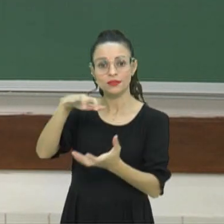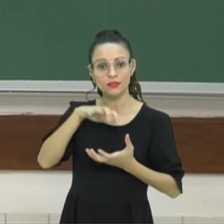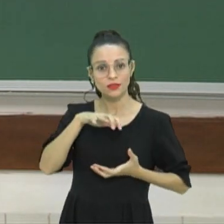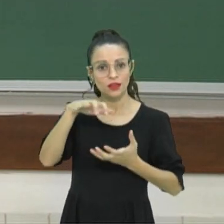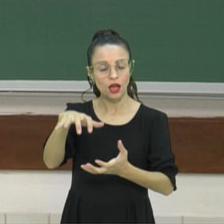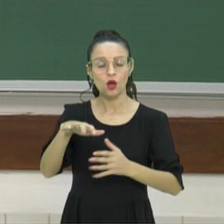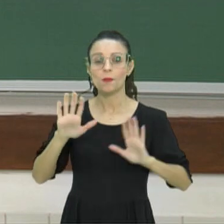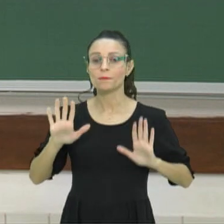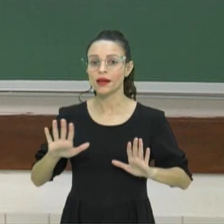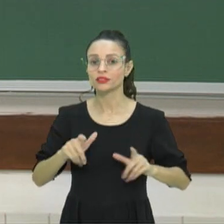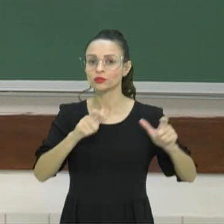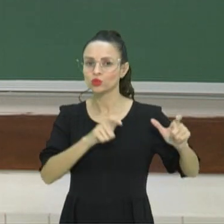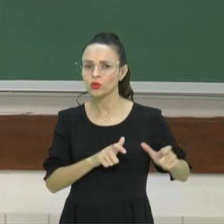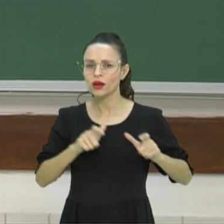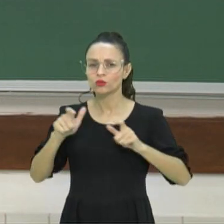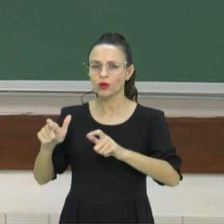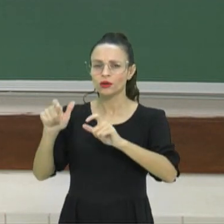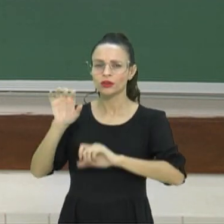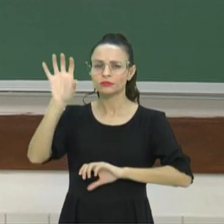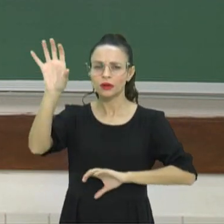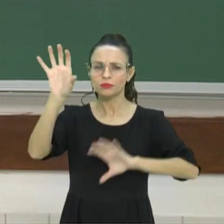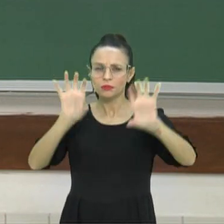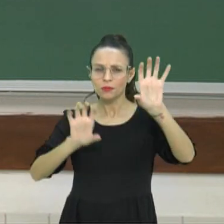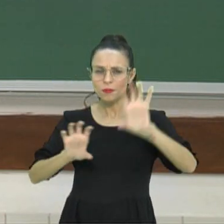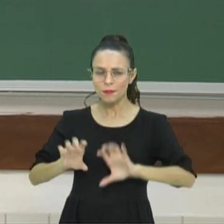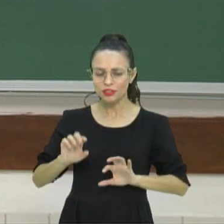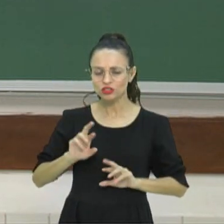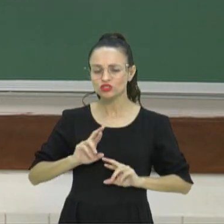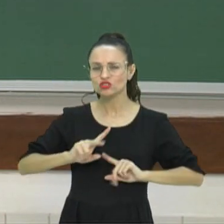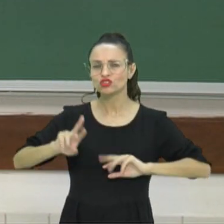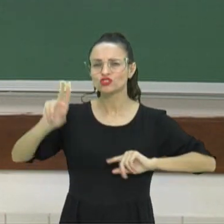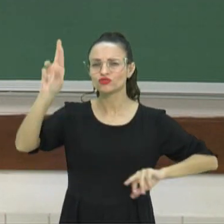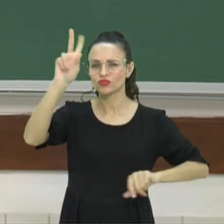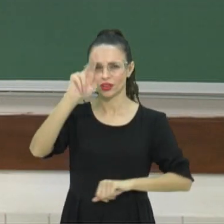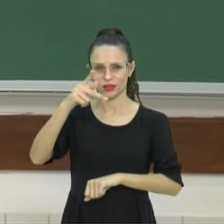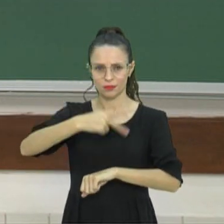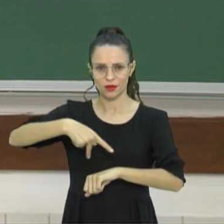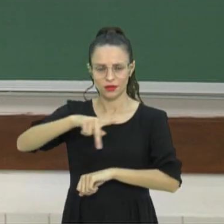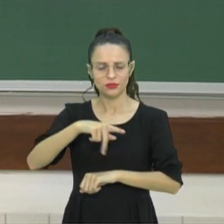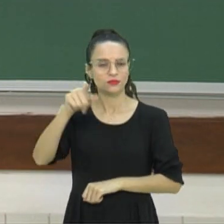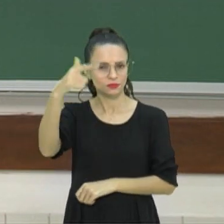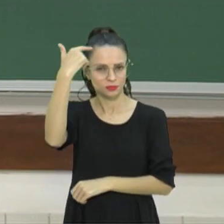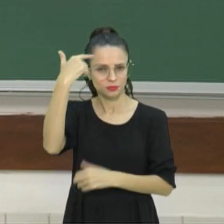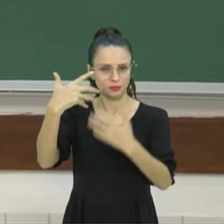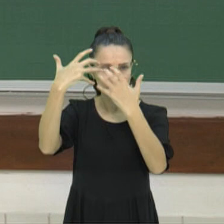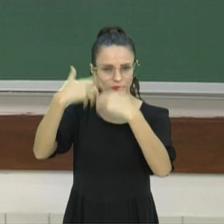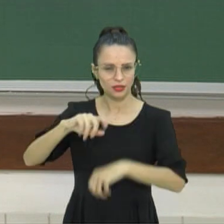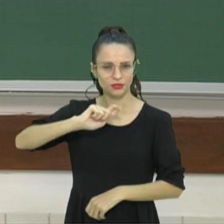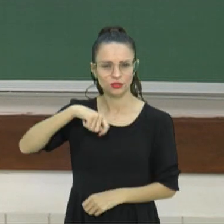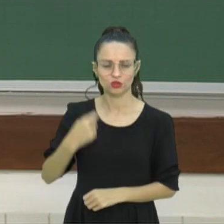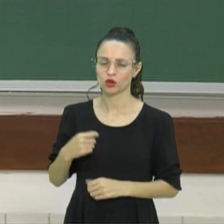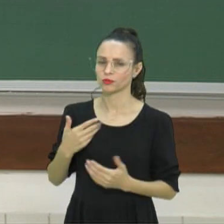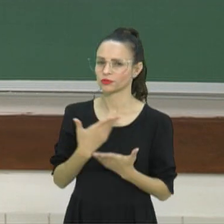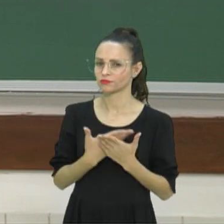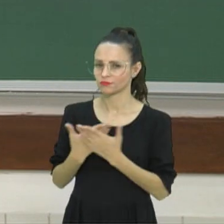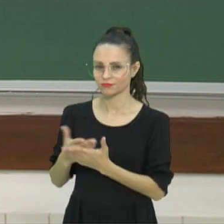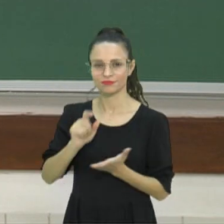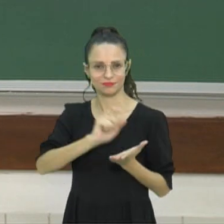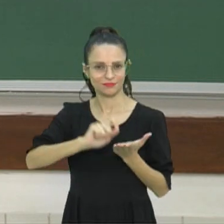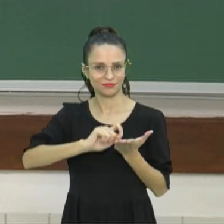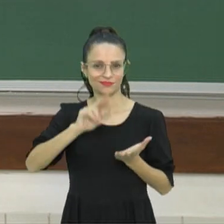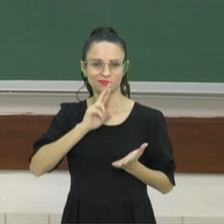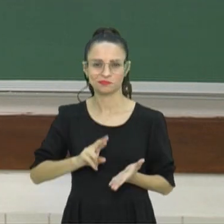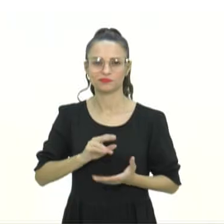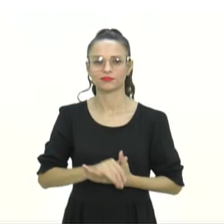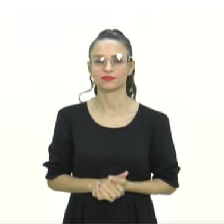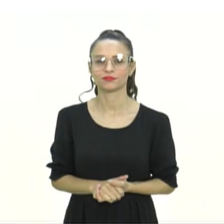nas diferentes regiões do Brasil ou nas diferentes regiões do país? Pare um pouquinho, pense no que nós falamos e anote a sua